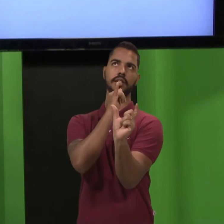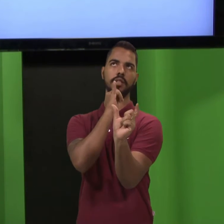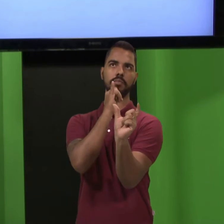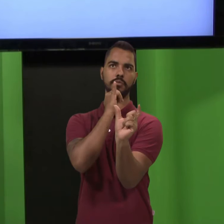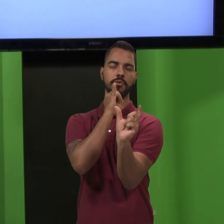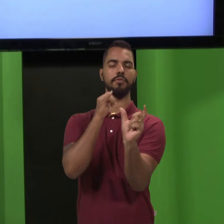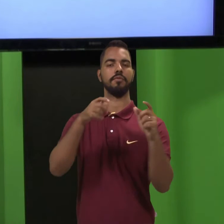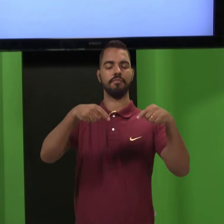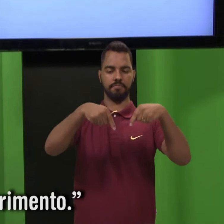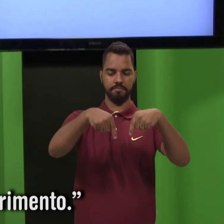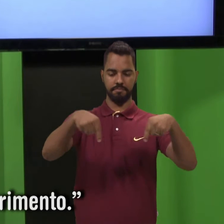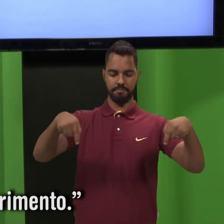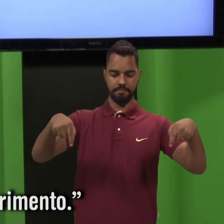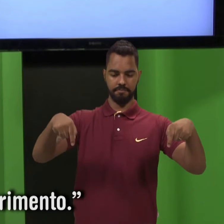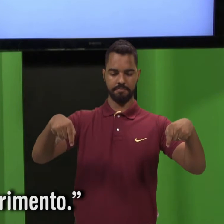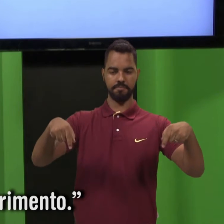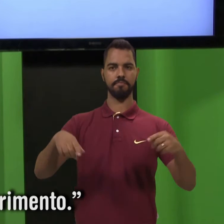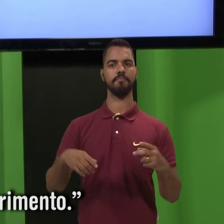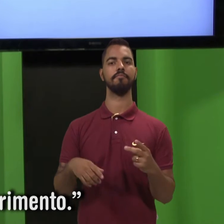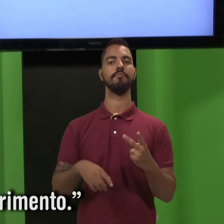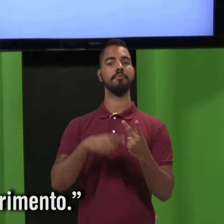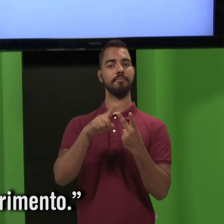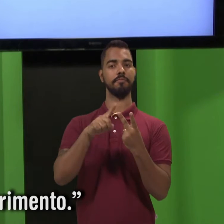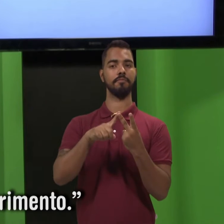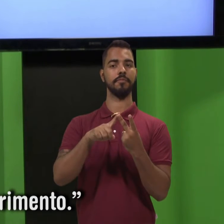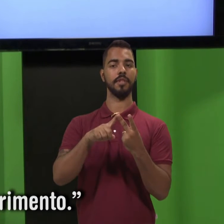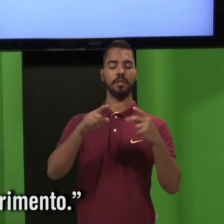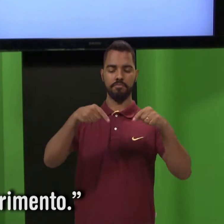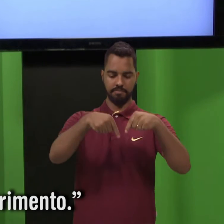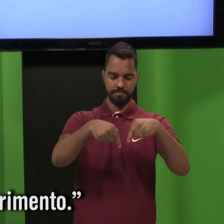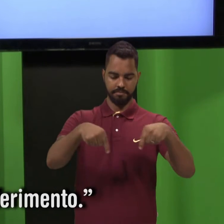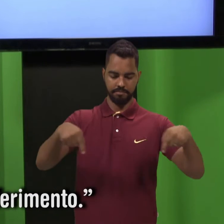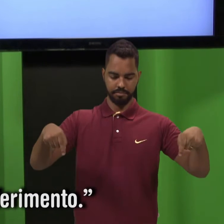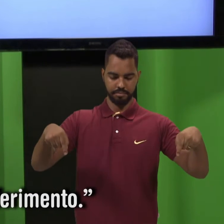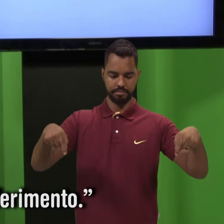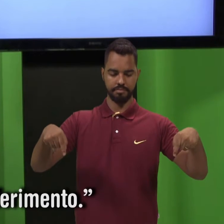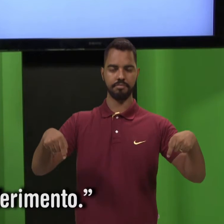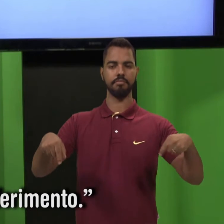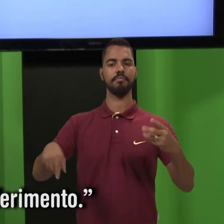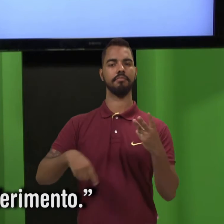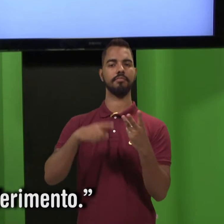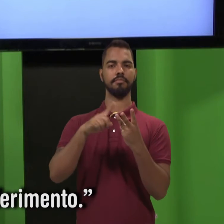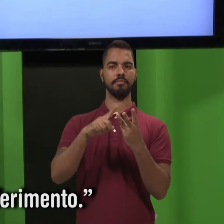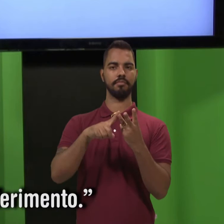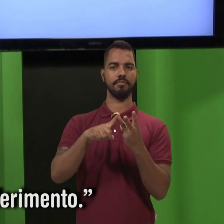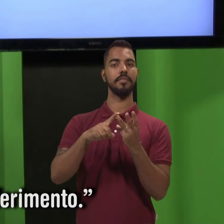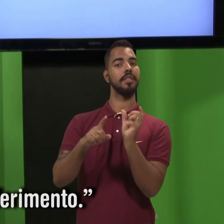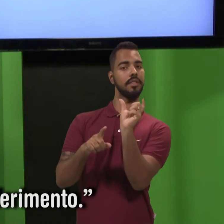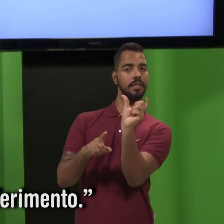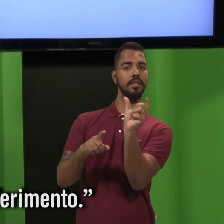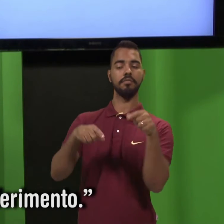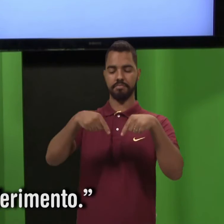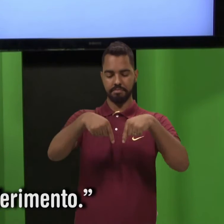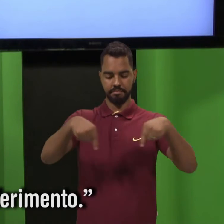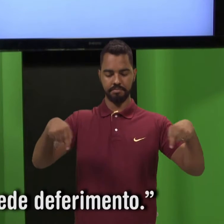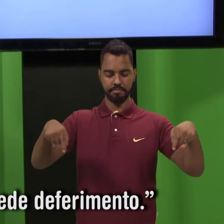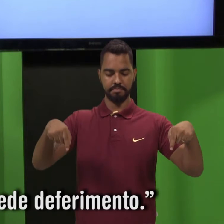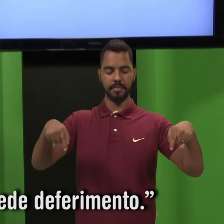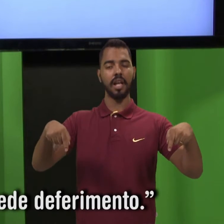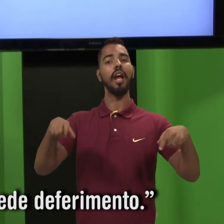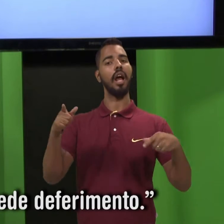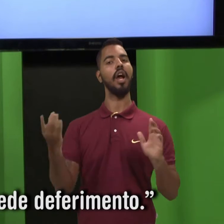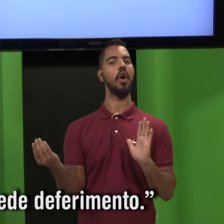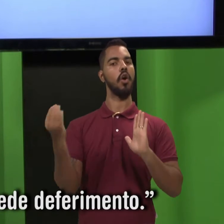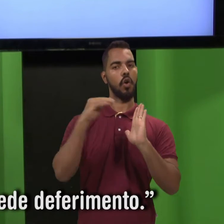deferimento, neste termos pede deferimento, termos em que pede deferimento. Então, são situações que podem